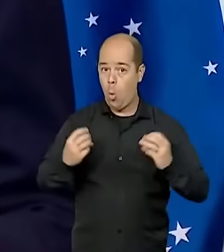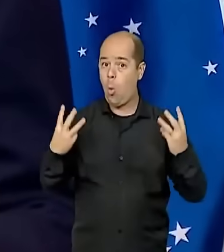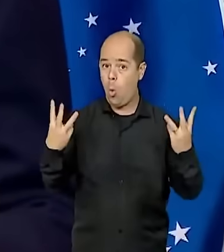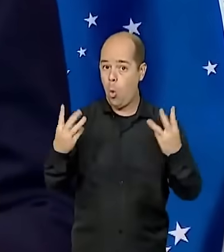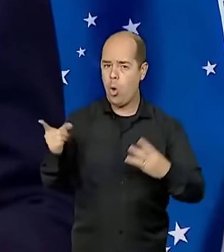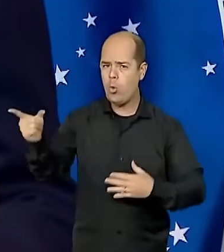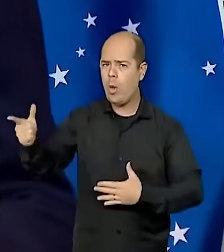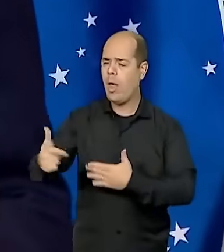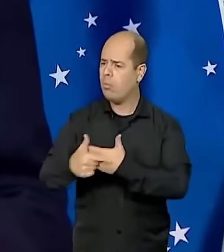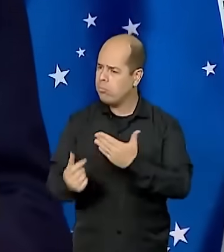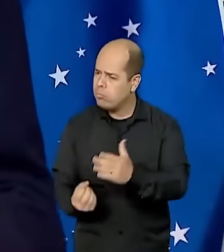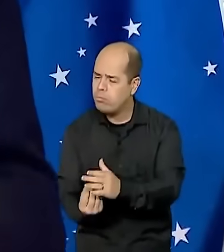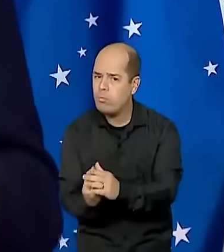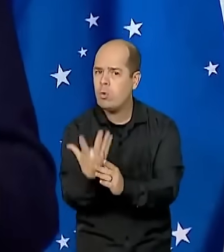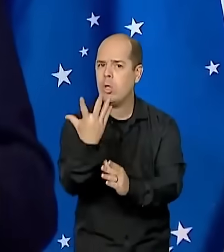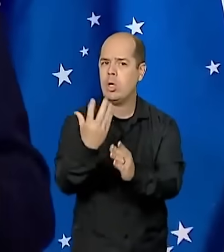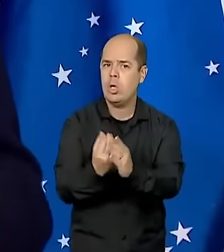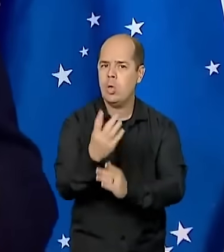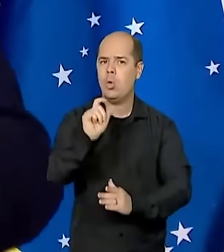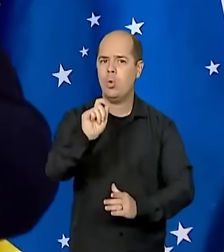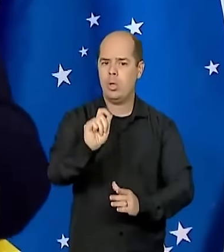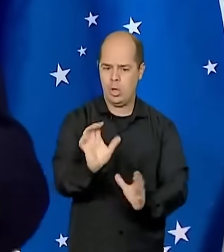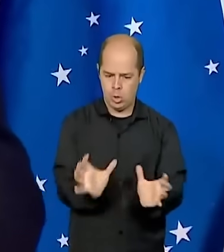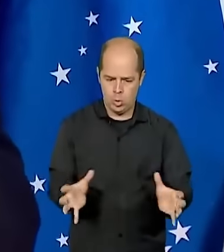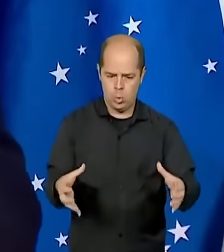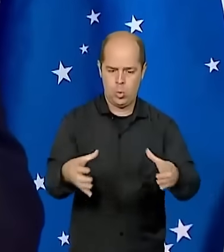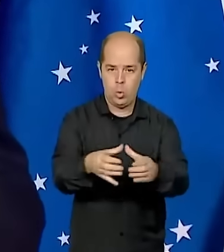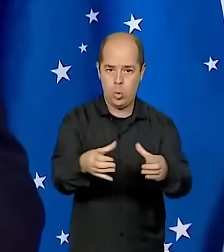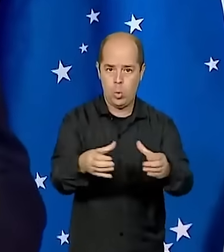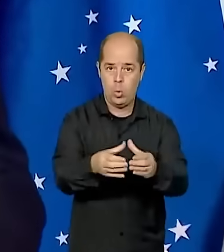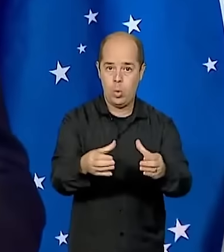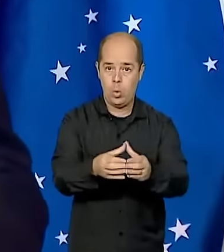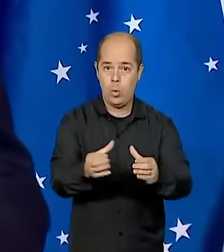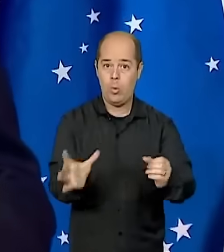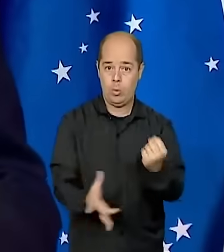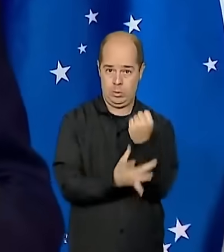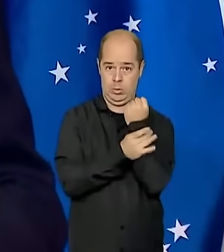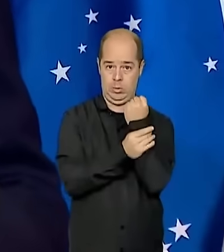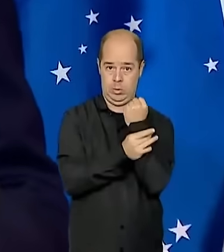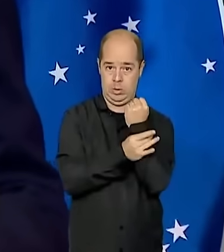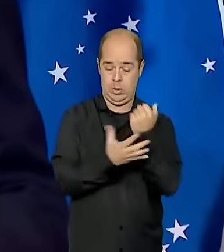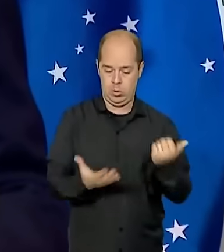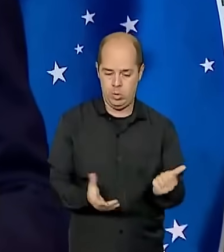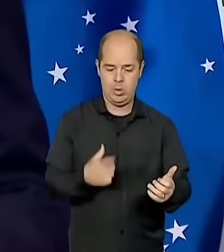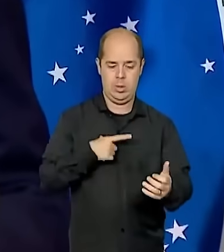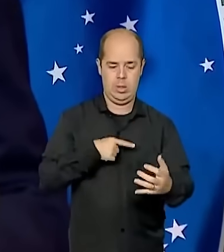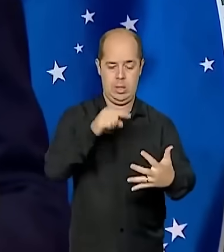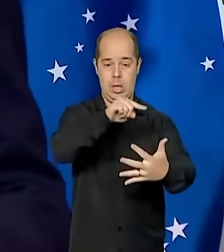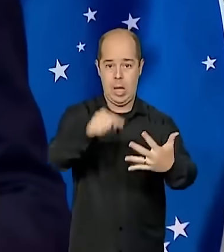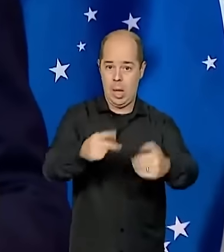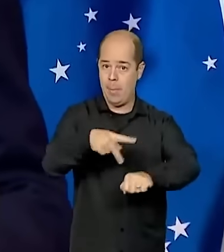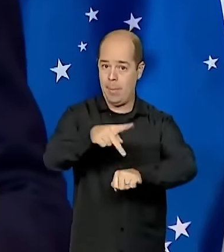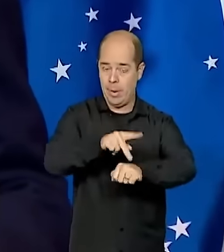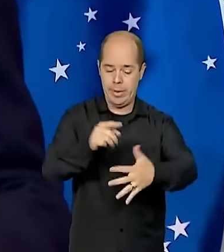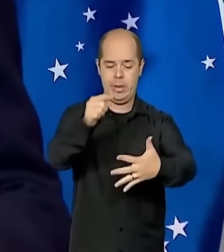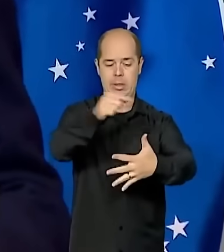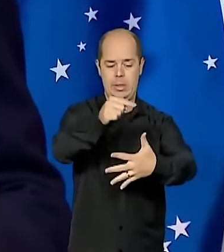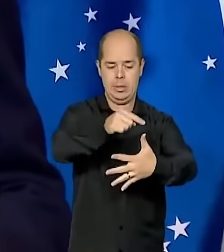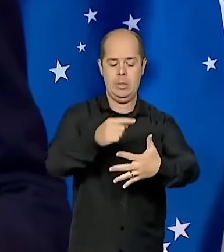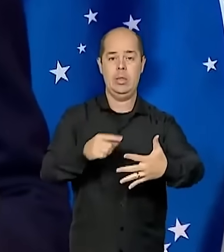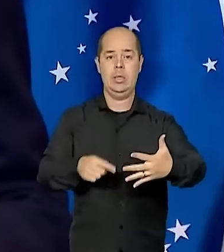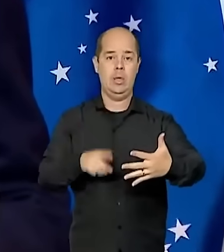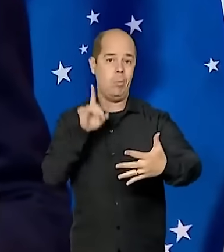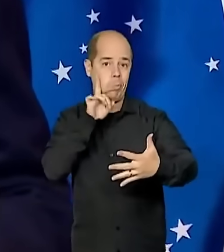A ONU tem um Conselho de Segurança que fazem parte cinco países, fazem parte Estados Unidos, Rússia,